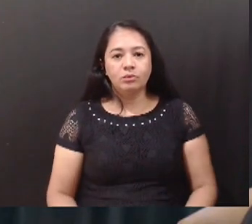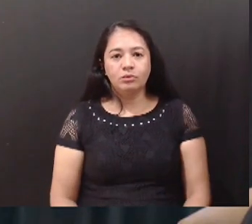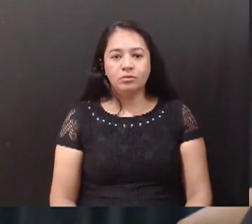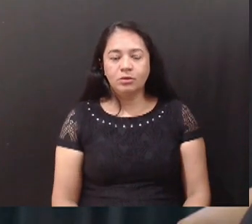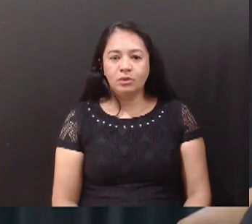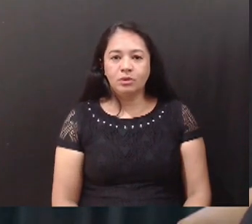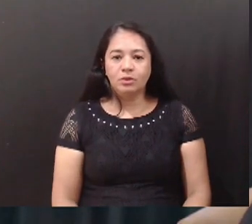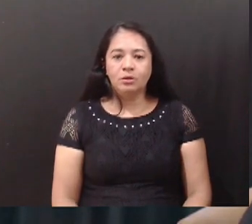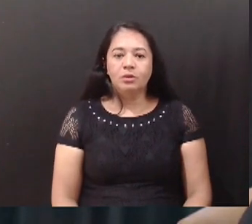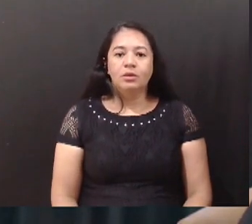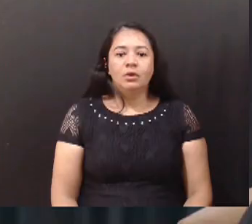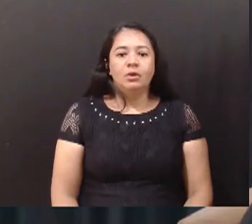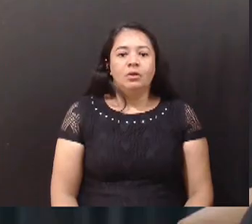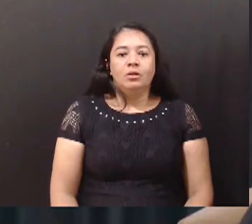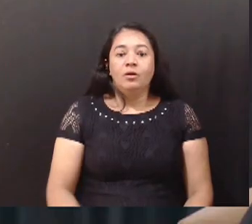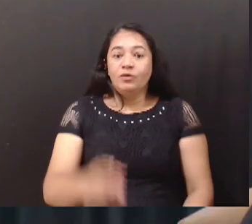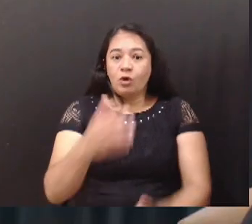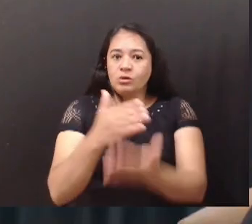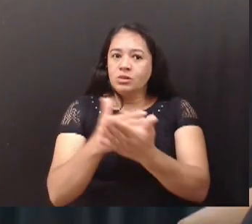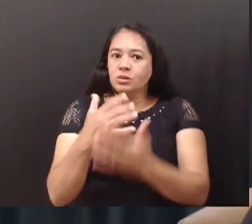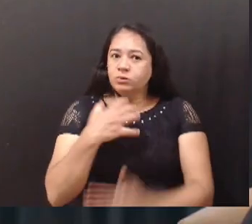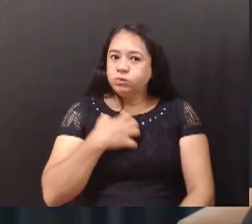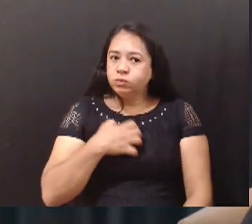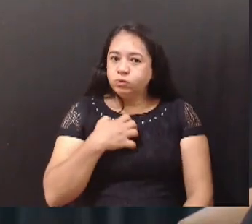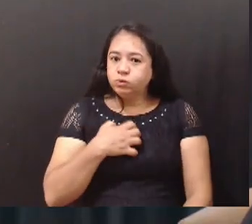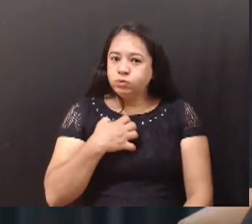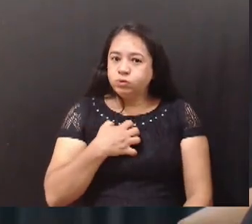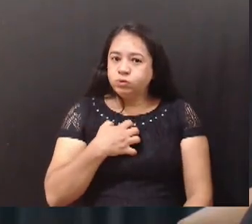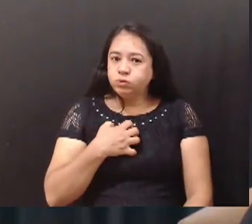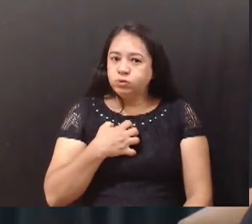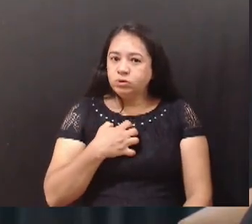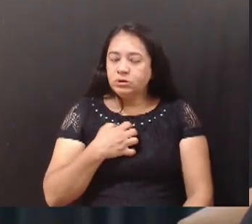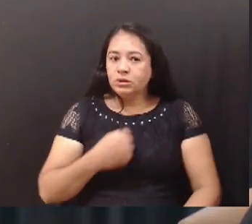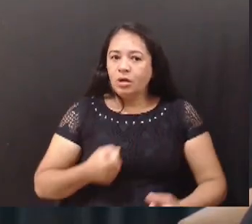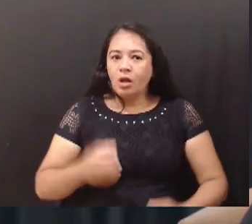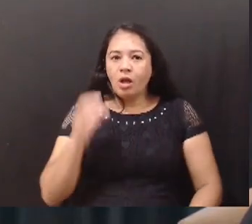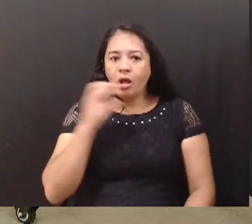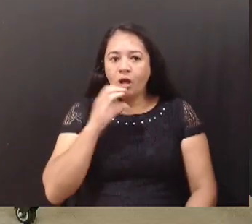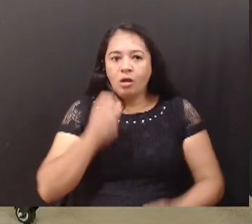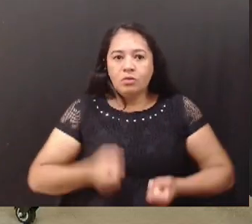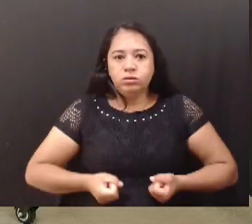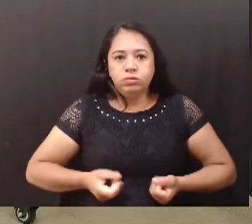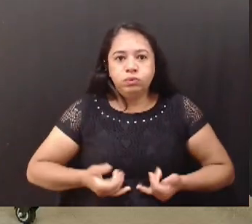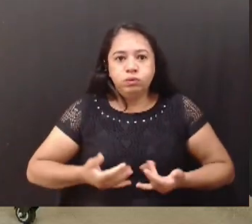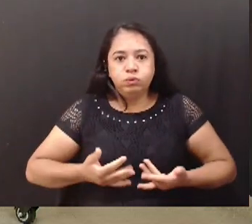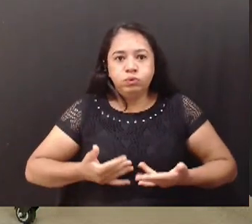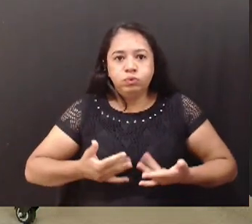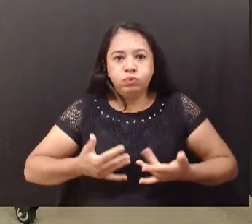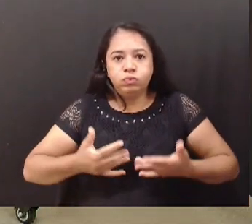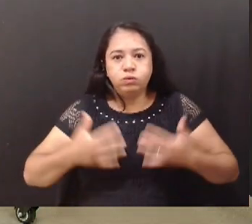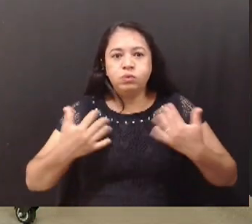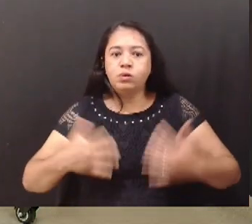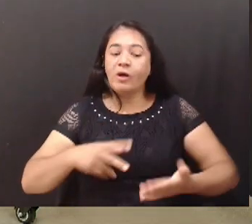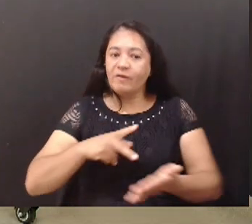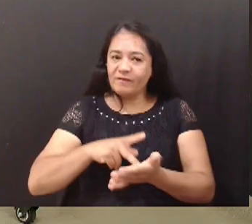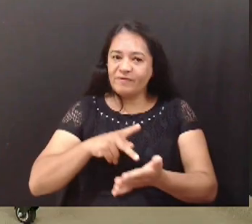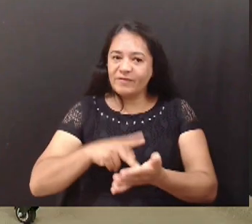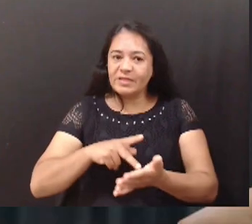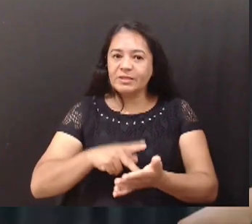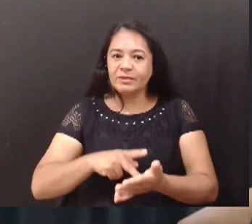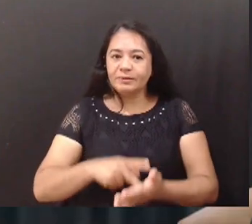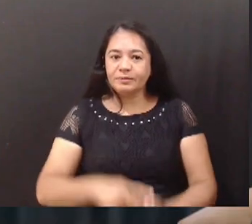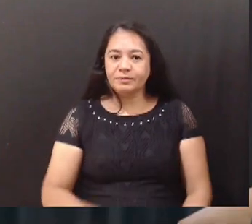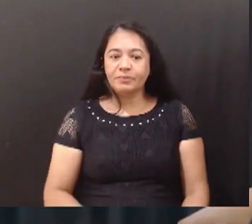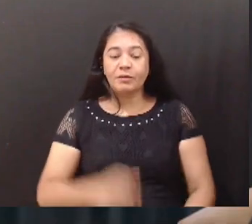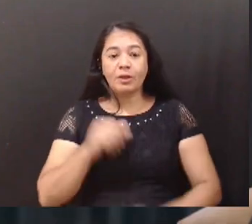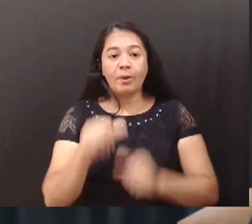Então, você vai começar a ficar com raiva, você vai começar a esquentar, você vai perceber que a raiva mesmo. É a emoção que muda a nossa temperatura